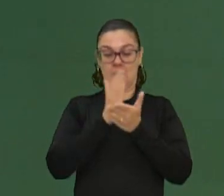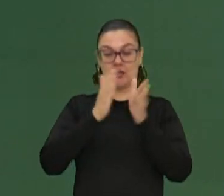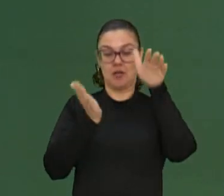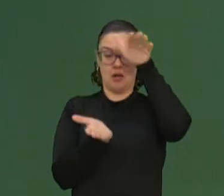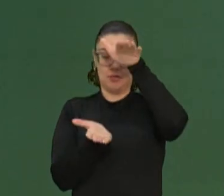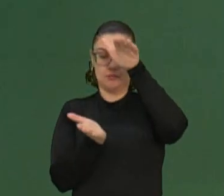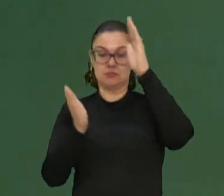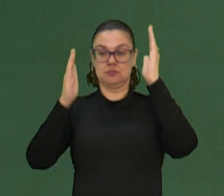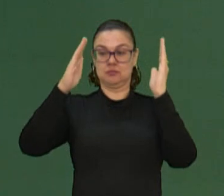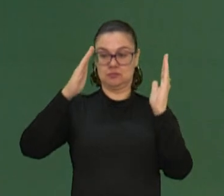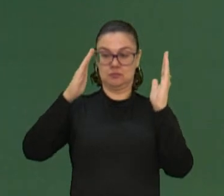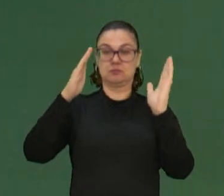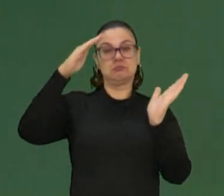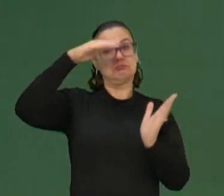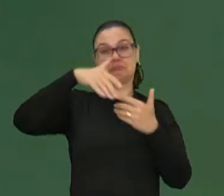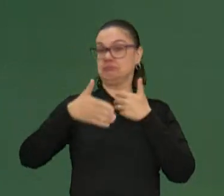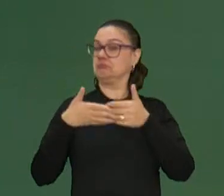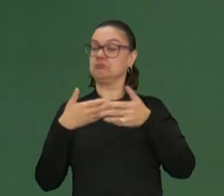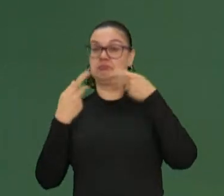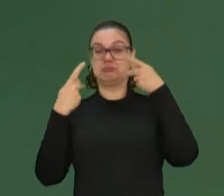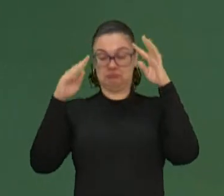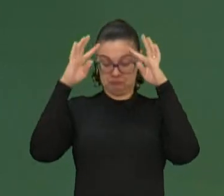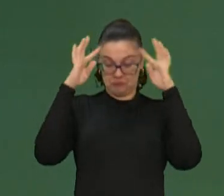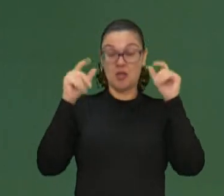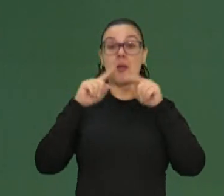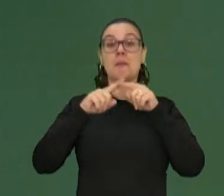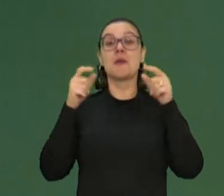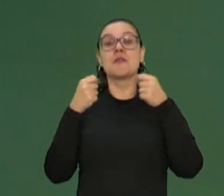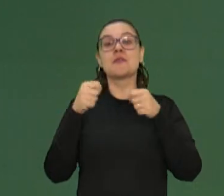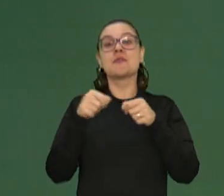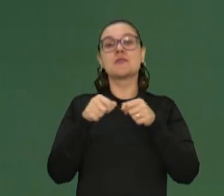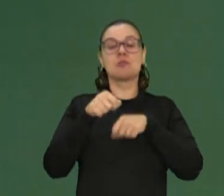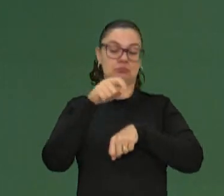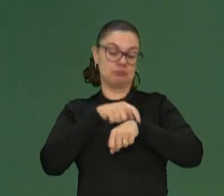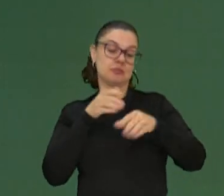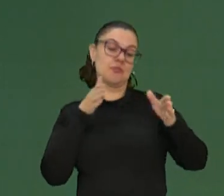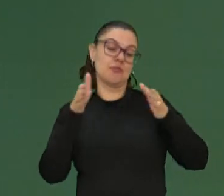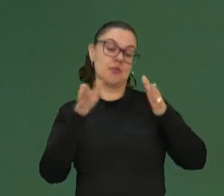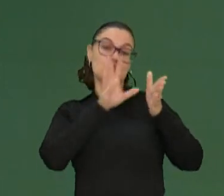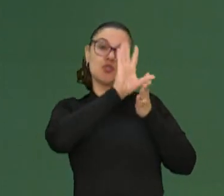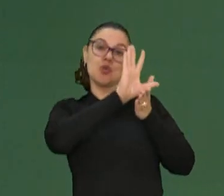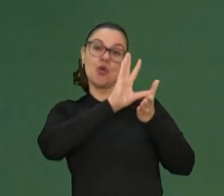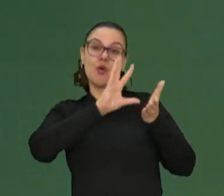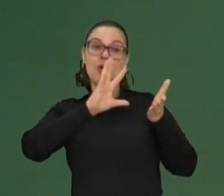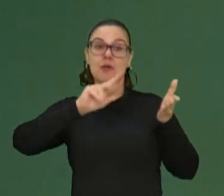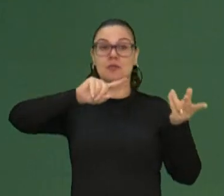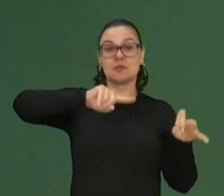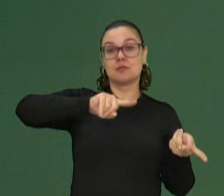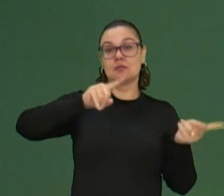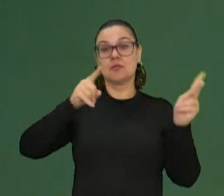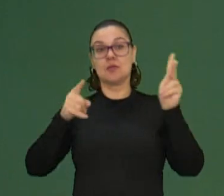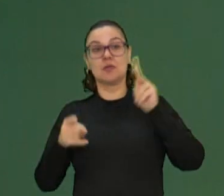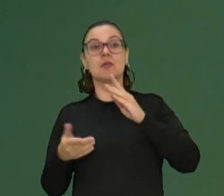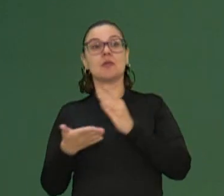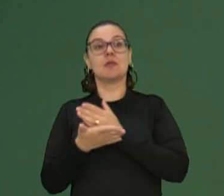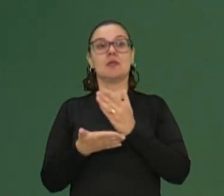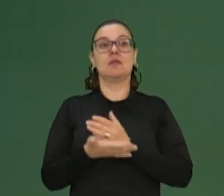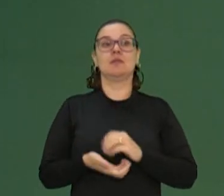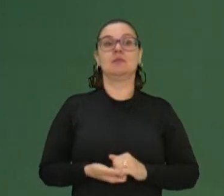sistema vertical e não horizontal, mas vocês vão ter aí um tempinho para vocês transportarem isso aqui para o seu